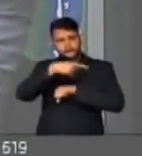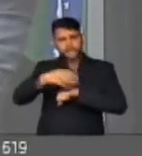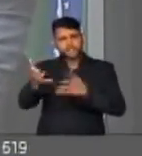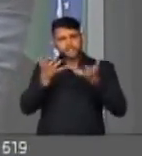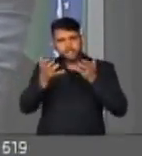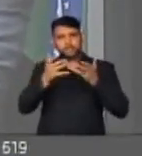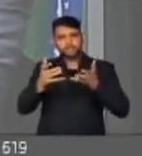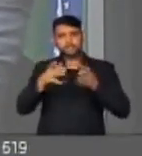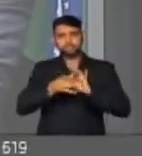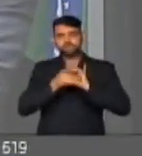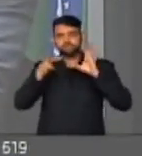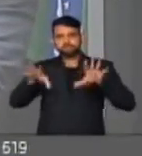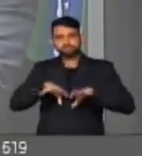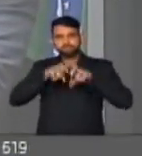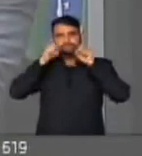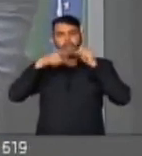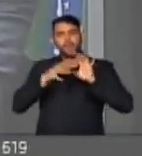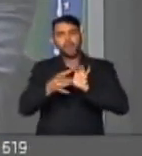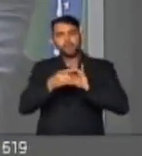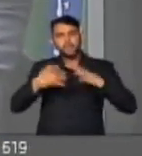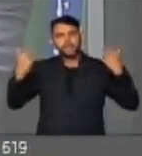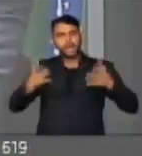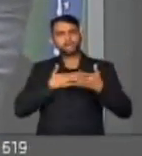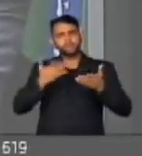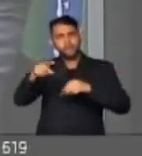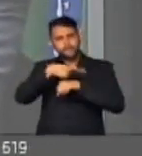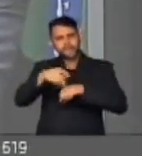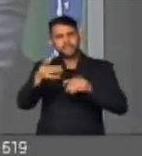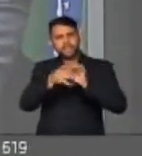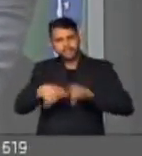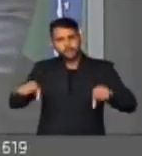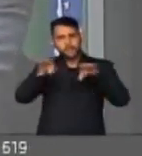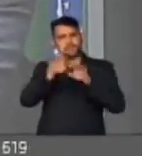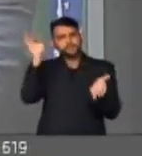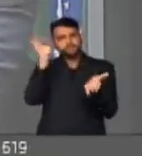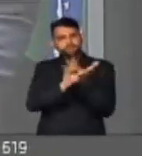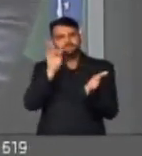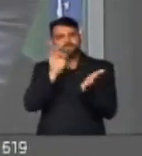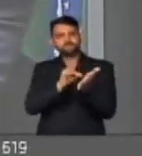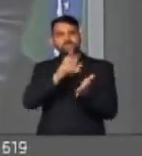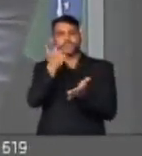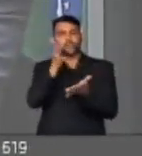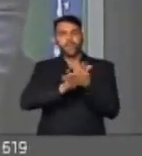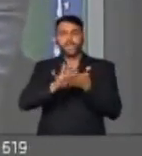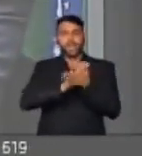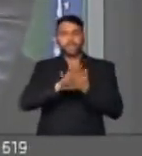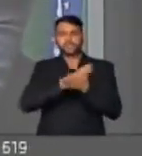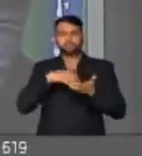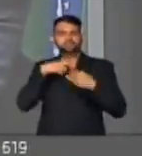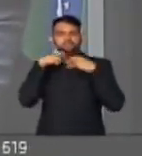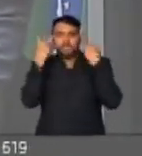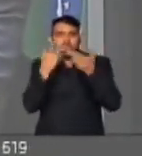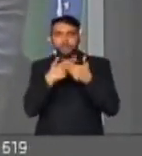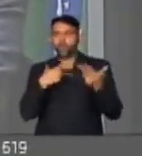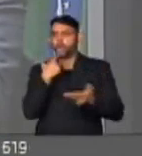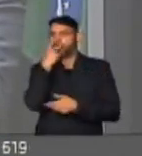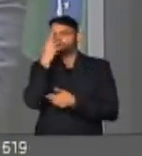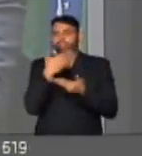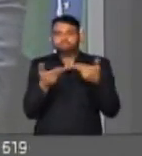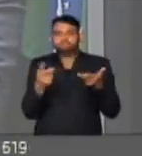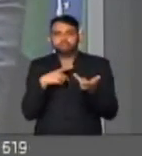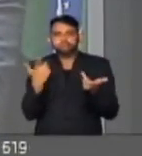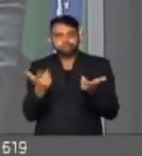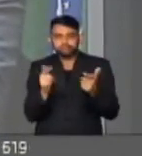quer respirar liberdade. Meu país quer democracia de verdade. Não quero o cinismo, o